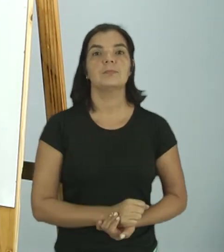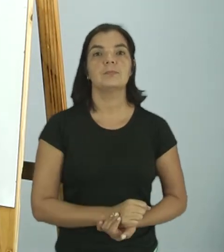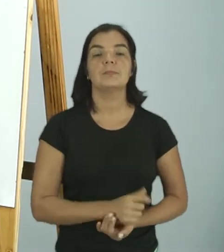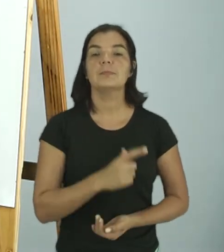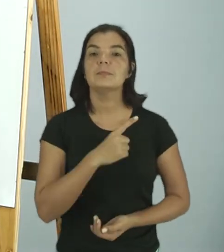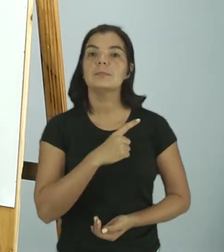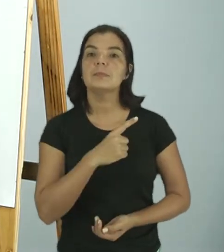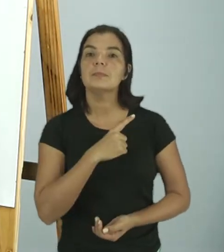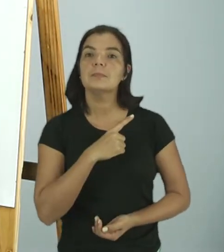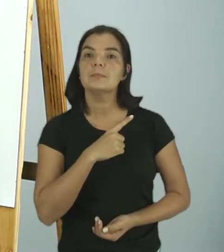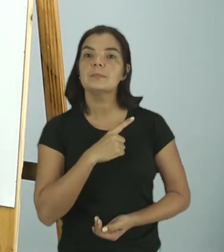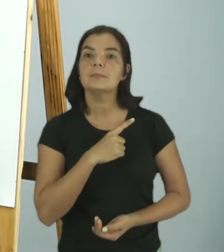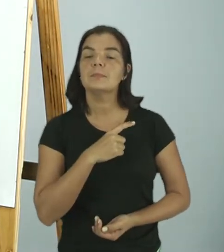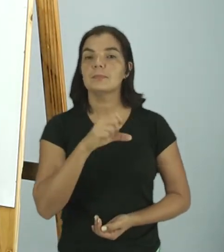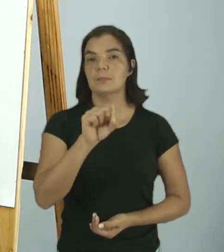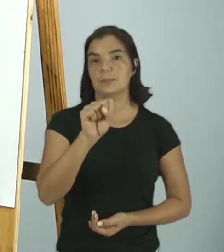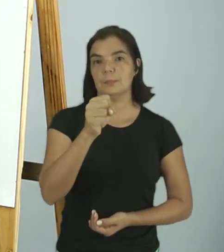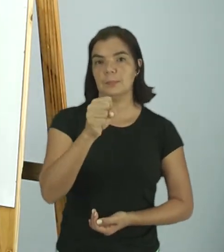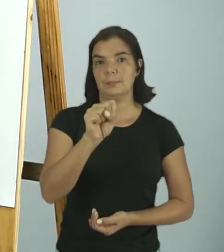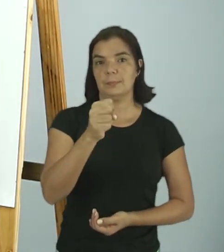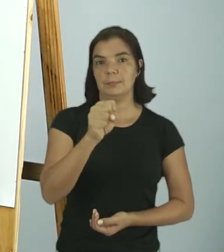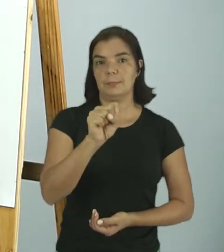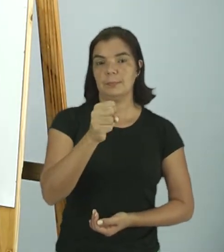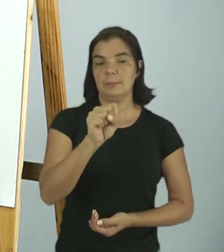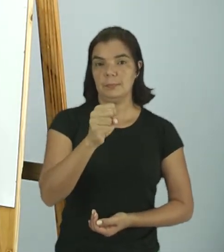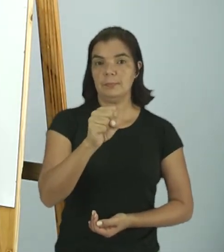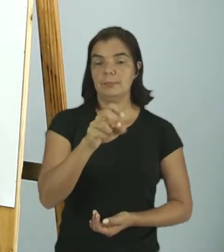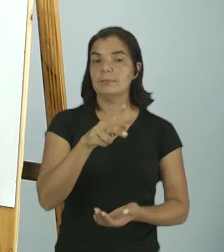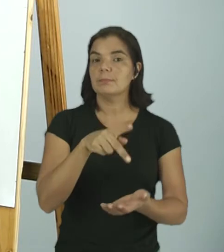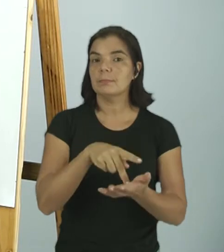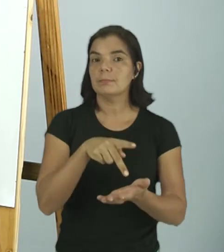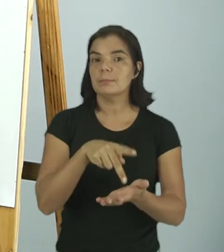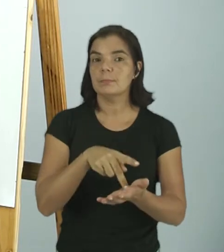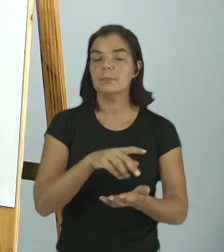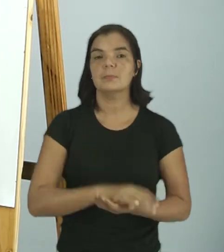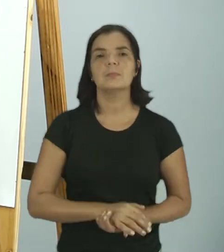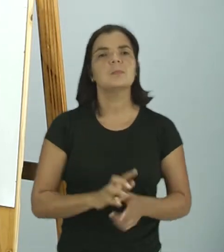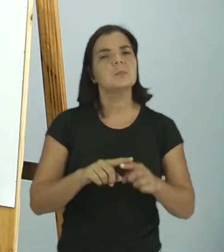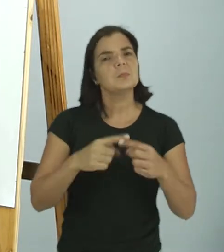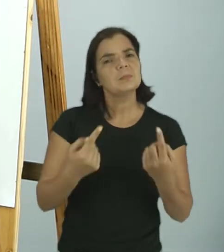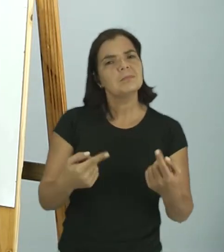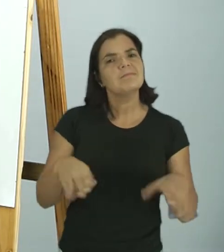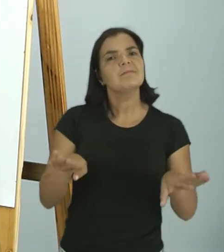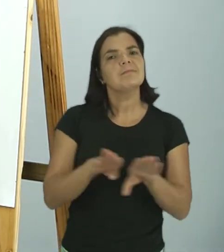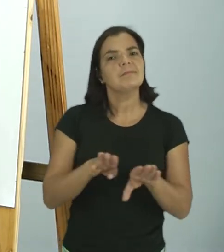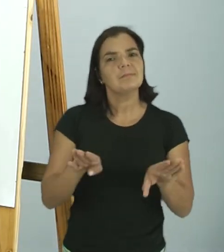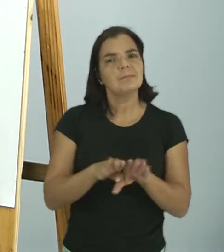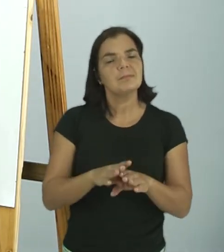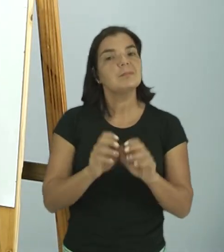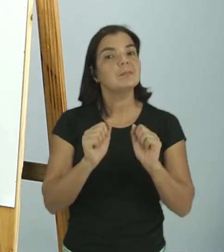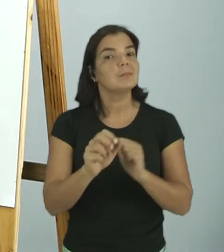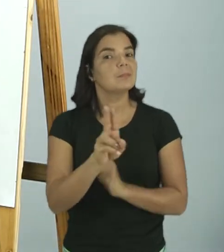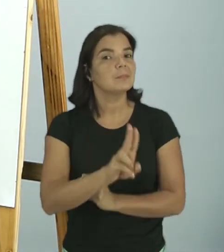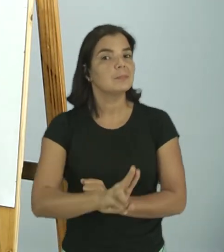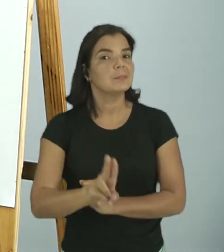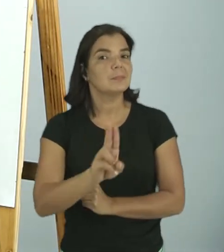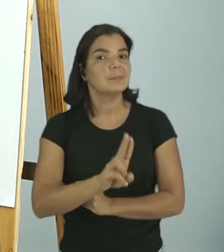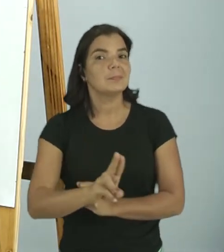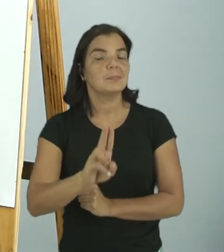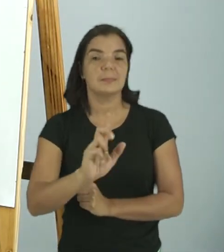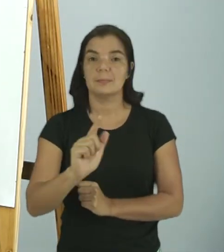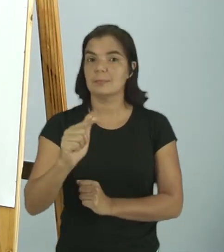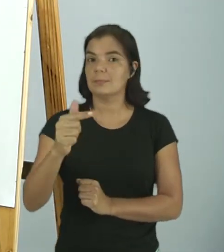e eu vou ter oito oito reais Mas também eu posso usar